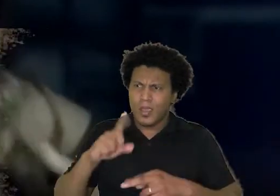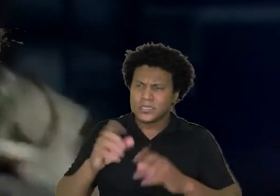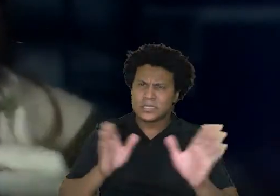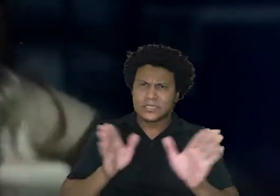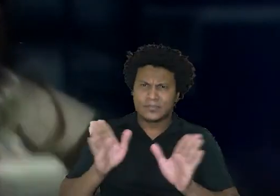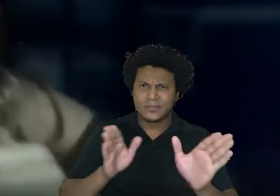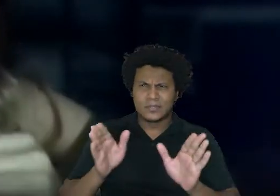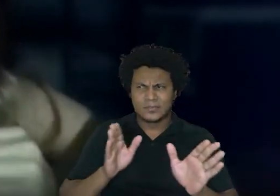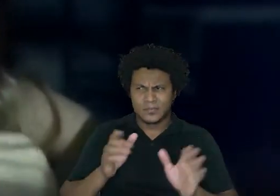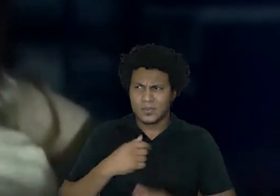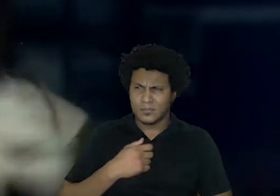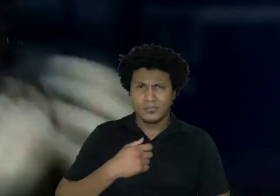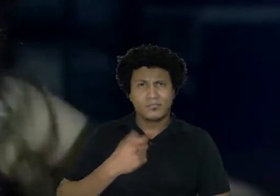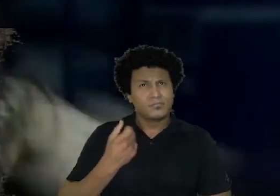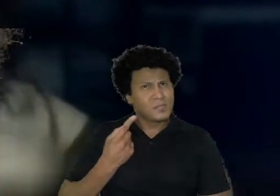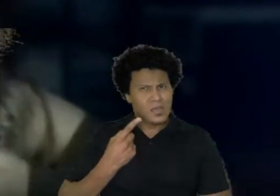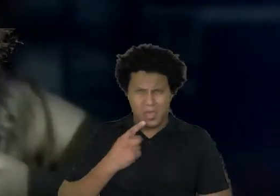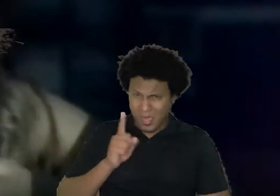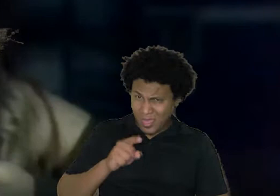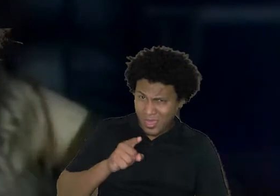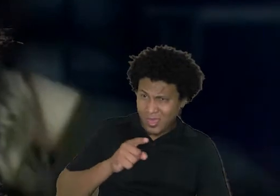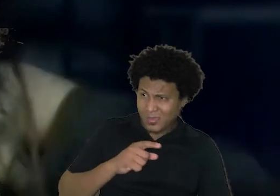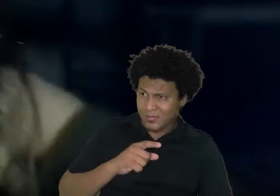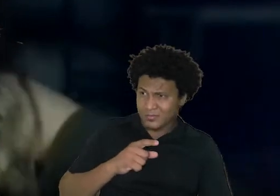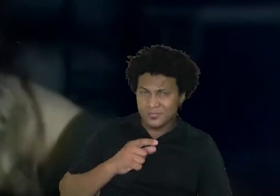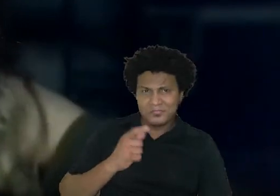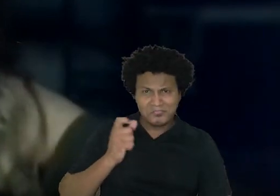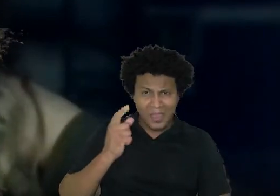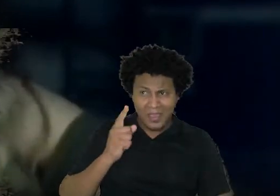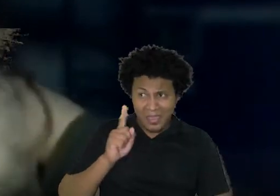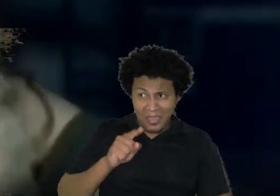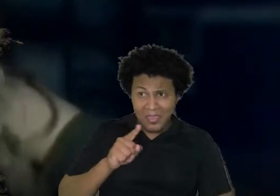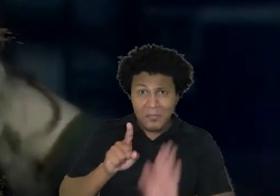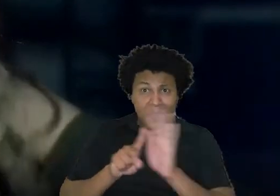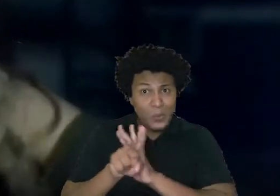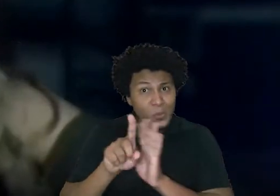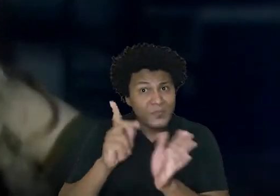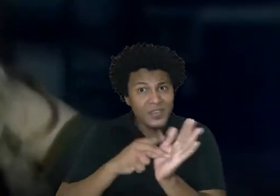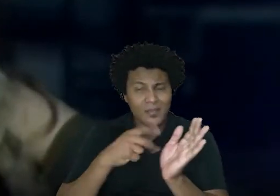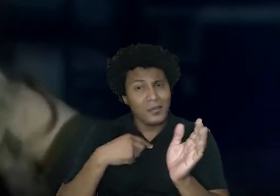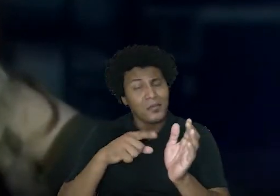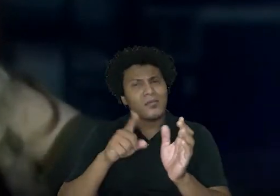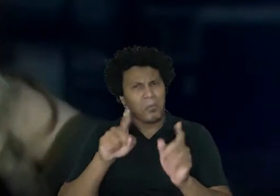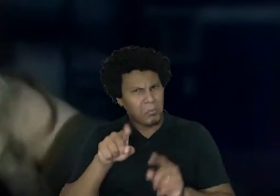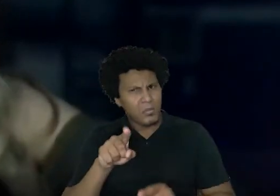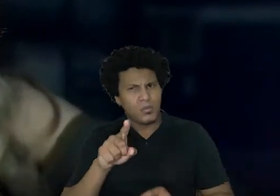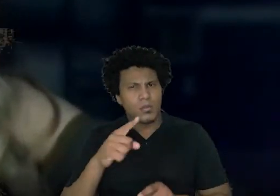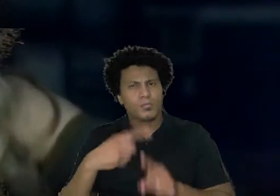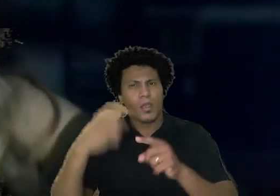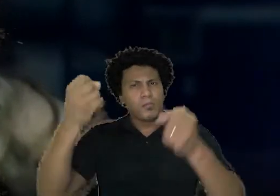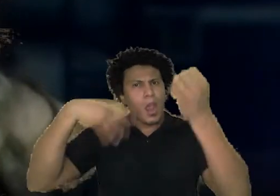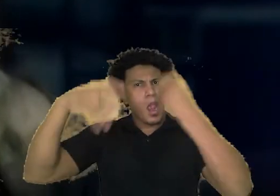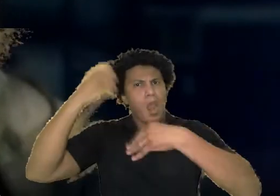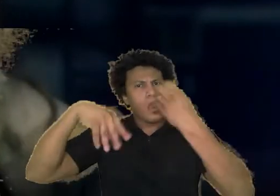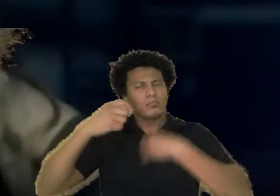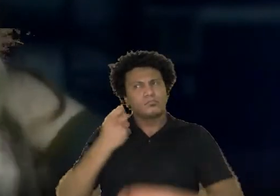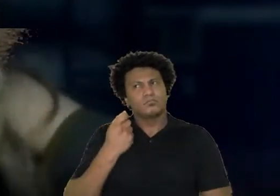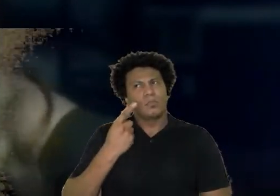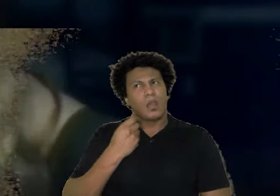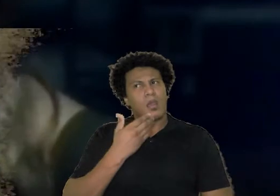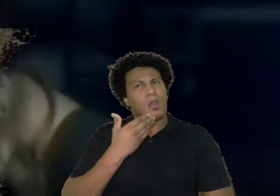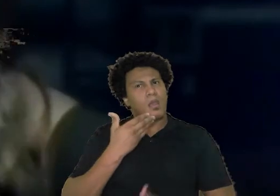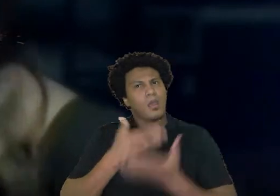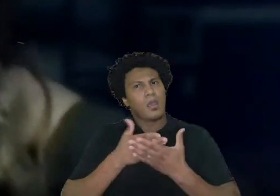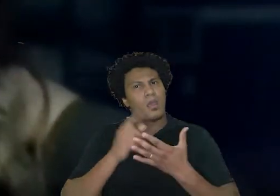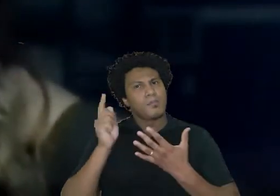sobre acessibilidade, mas eu tinha esse retorno. E eu fiquei pensando, né, as pessoas, Jéssica, o teu espetáculo é acessível e tal. Eu falei, é? E